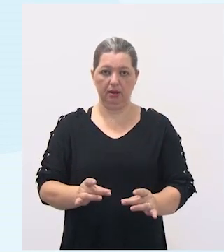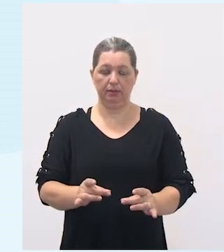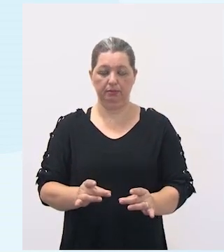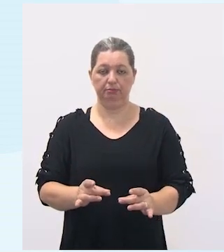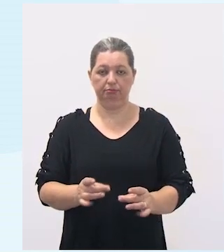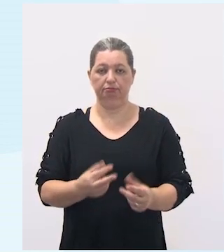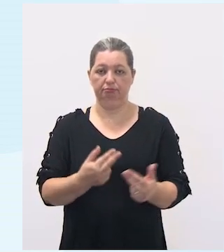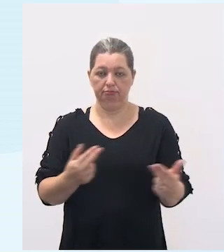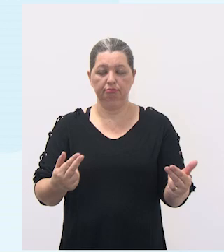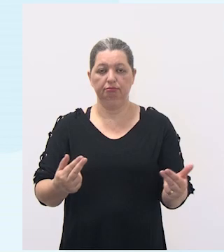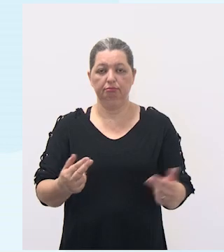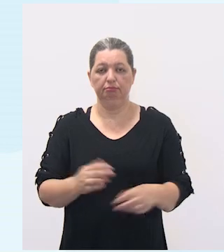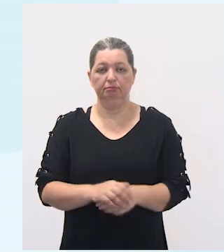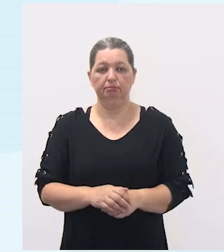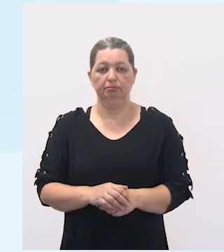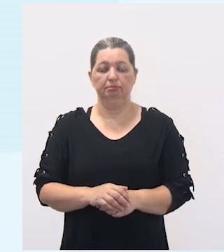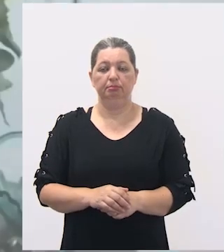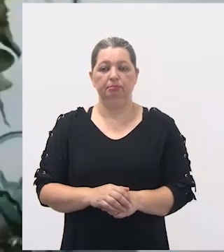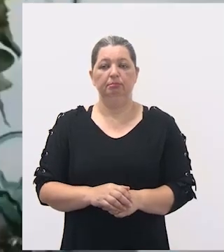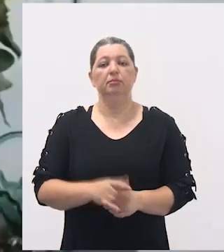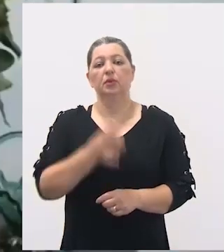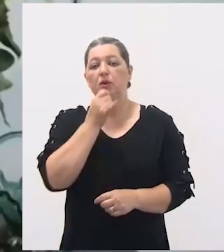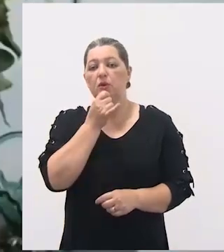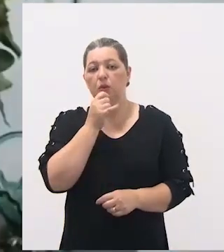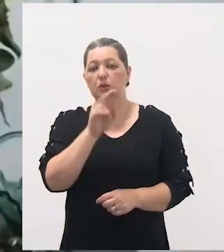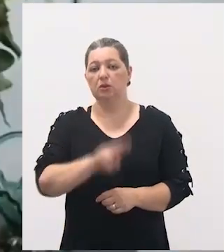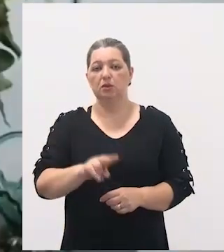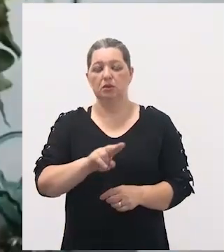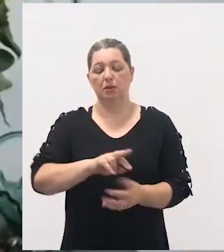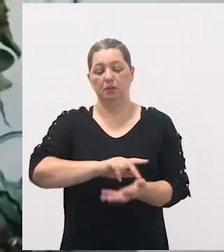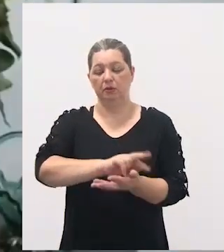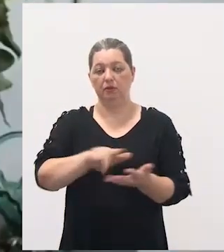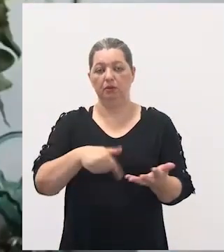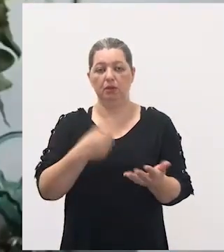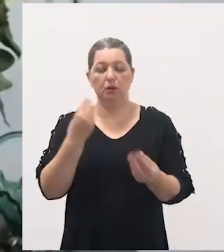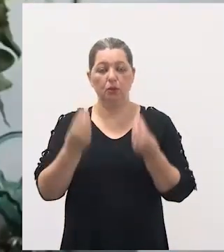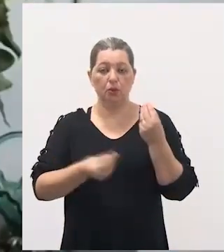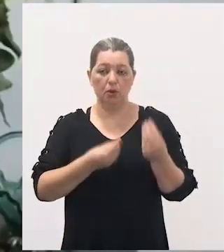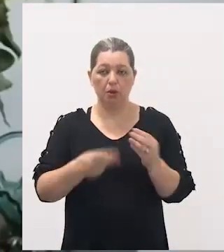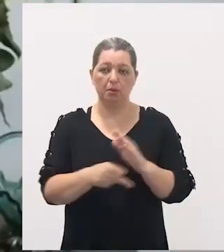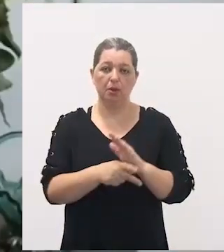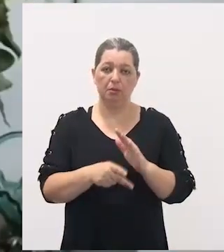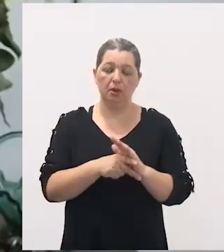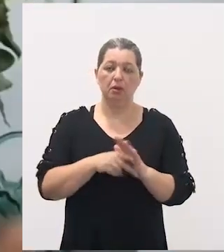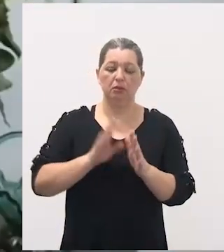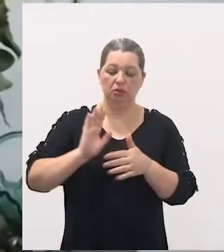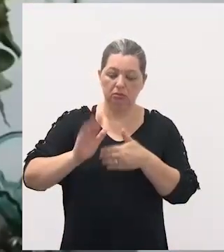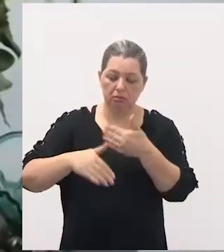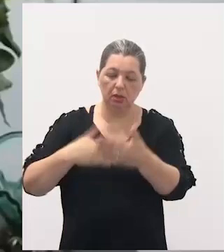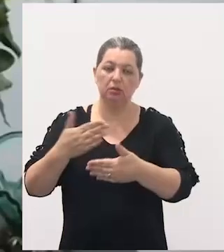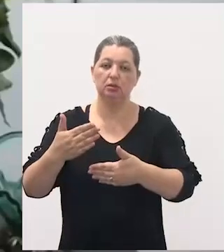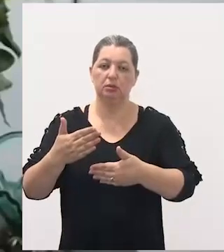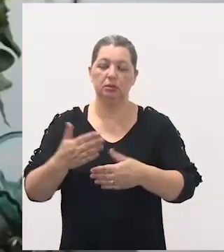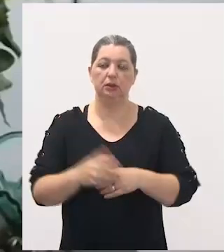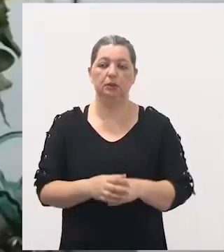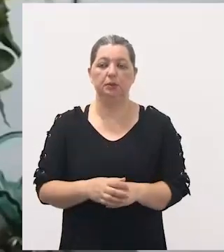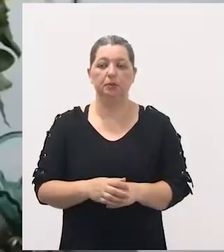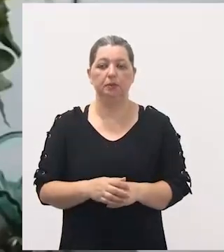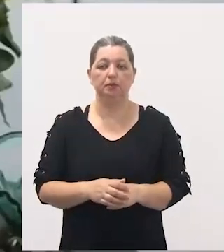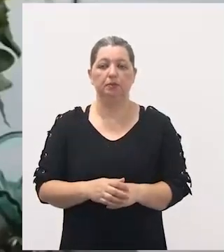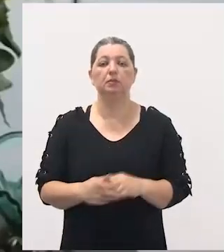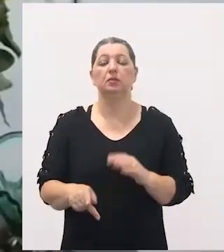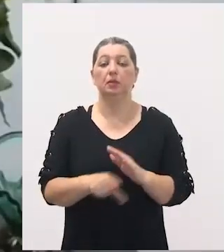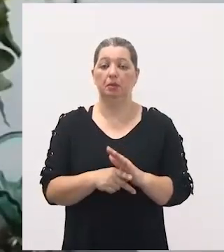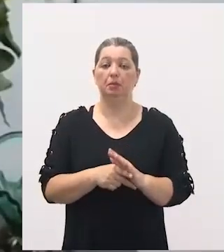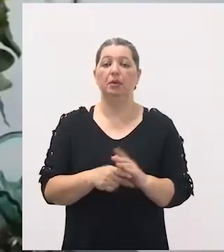ela vai trazer aqui na fala dela, os exemplos, para que nós possamos olhar essa questão do desempenho e olhar essa questão da